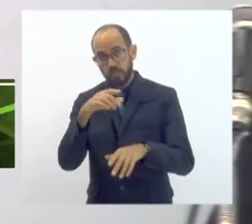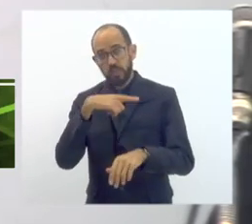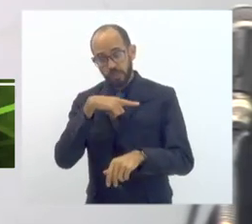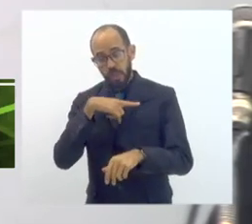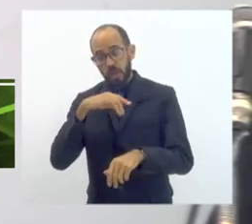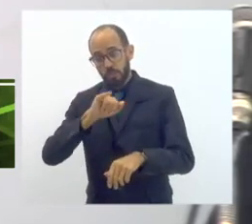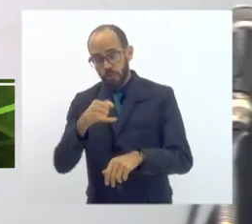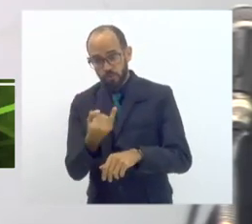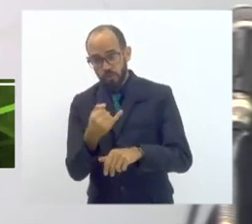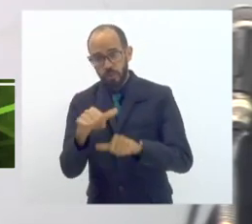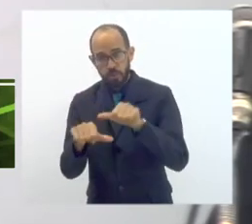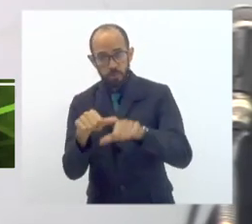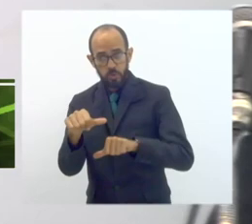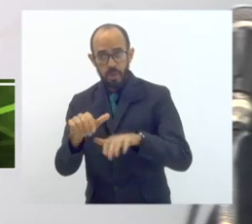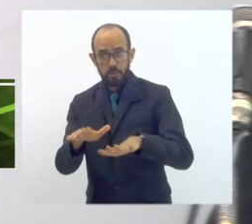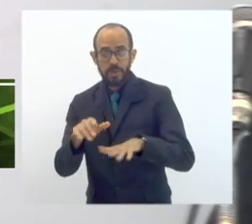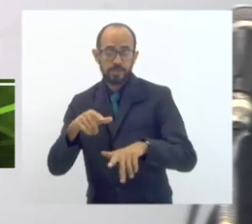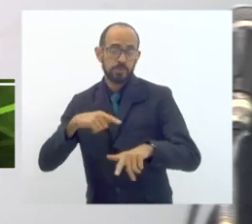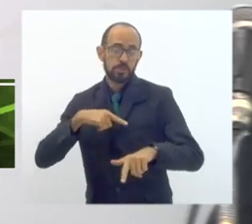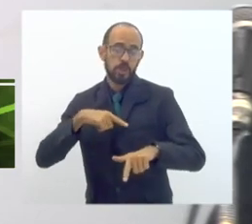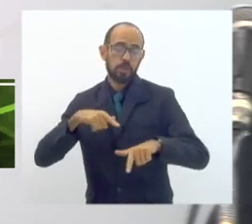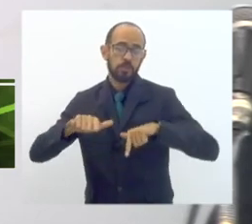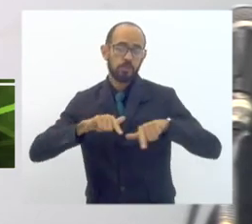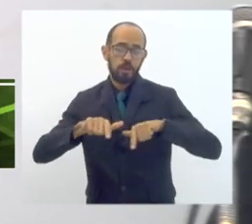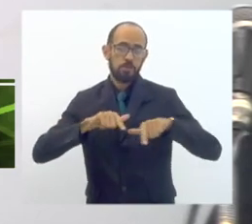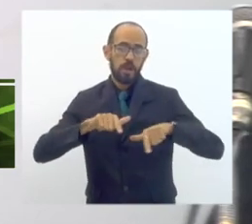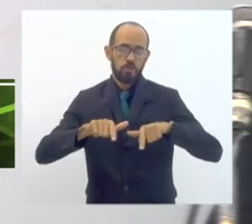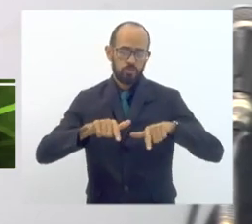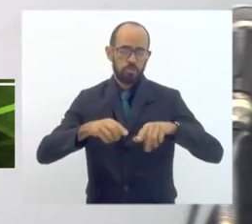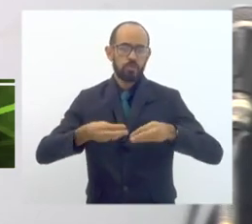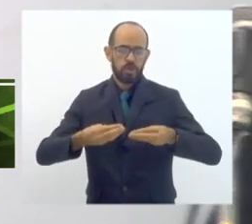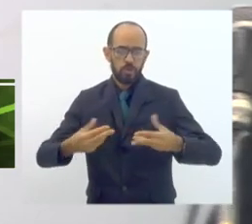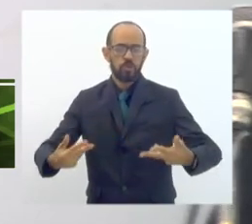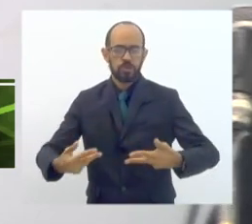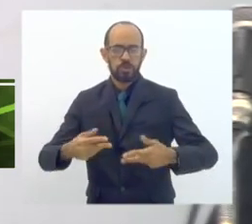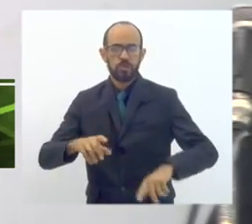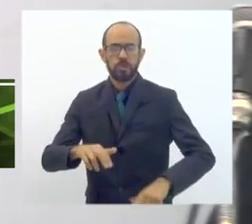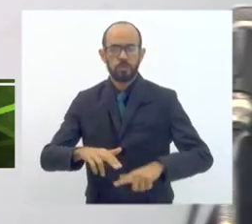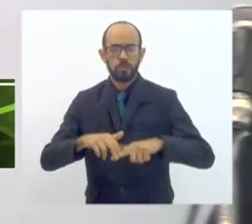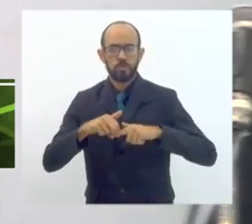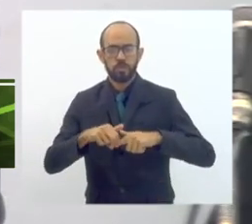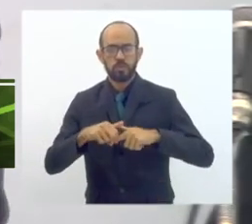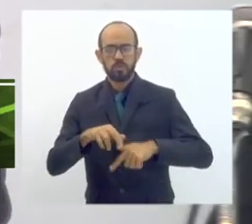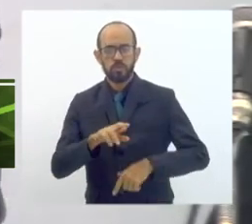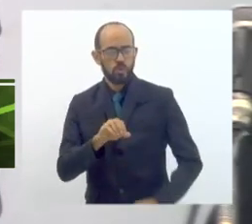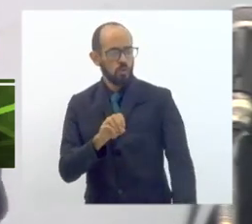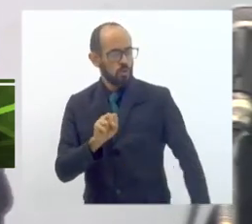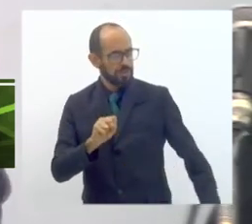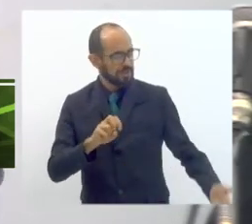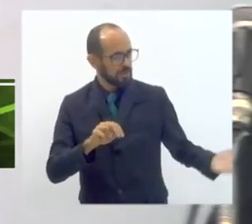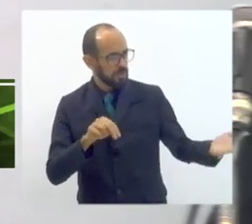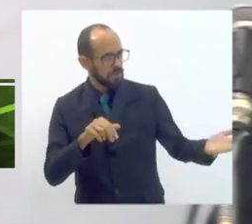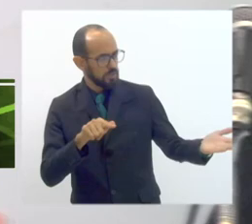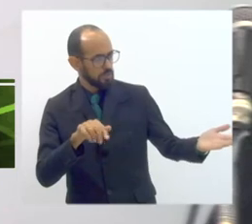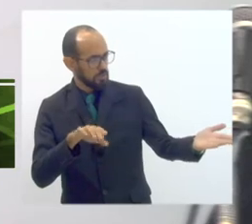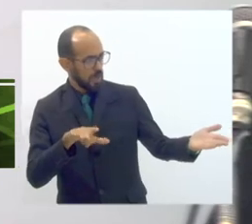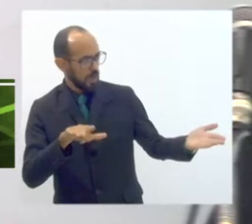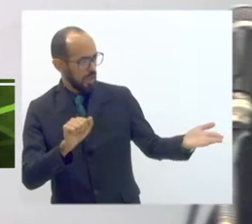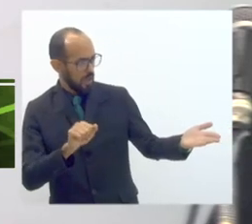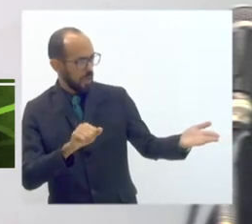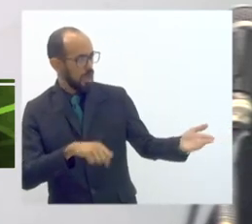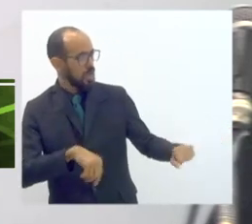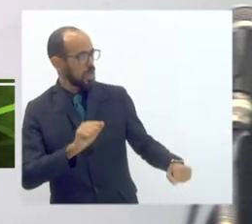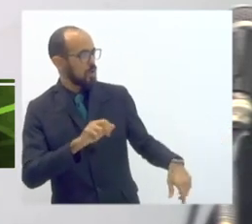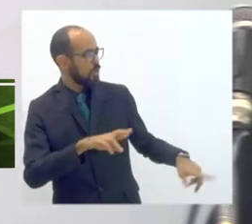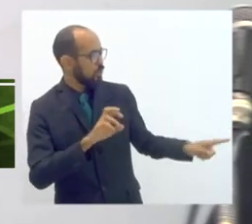trabalho pela frente. E para isso, para esse processo, Rosângela, para esse processo, Rodrigo, prefeitos,